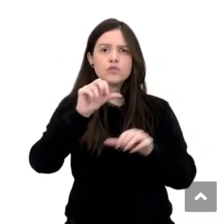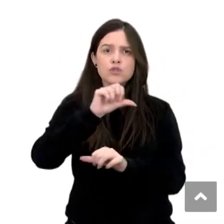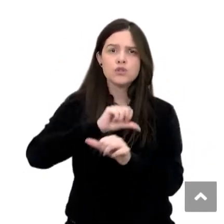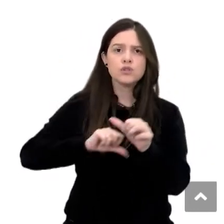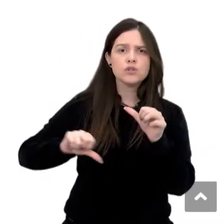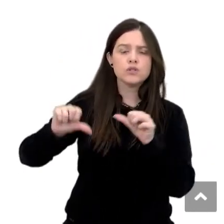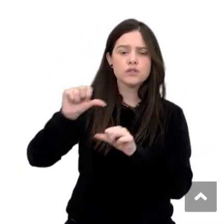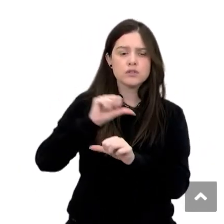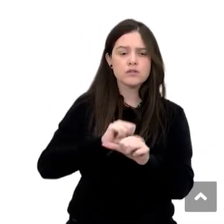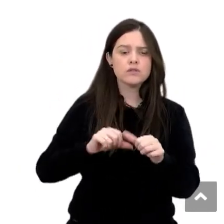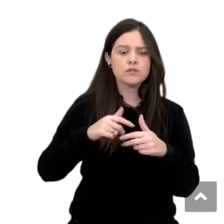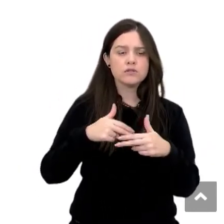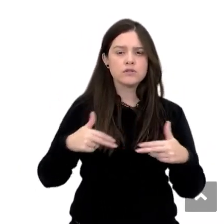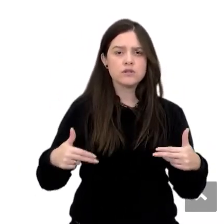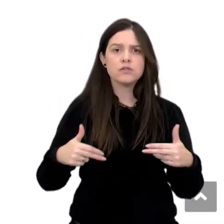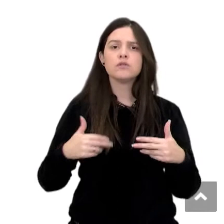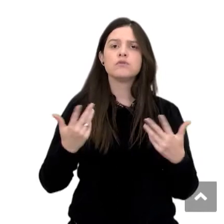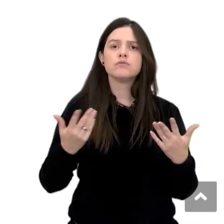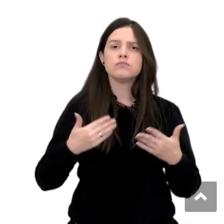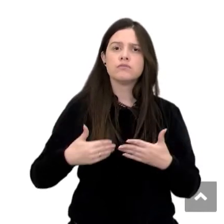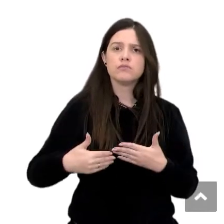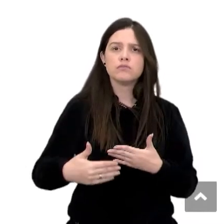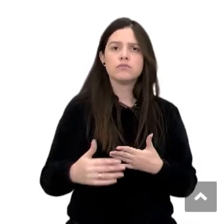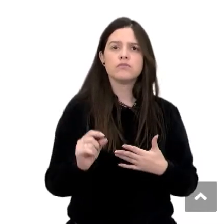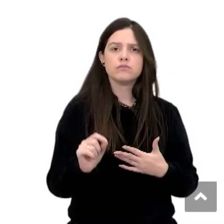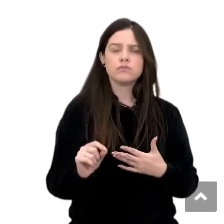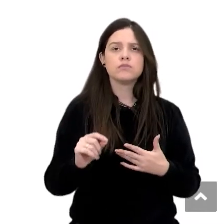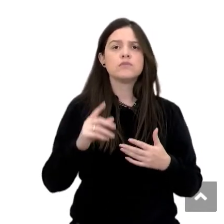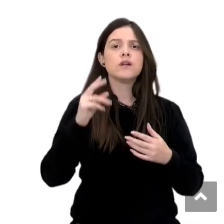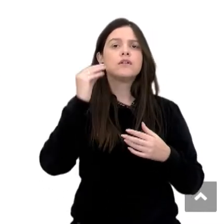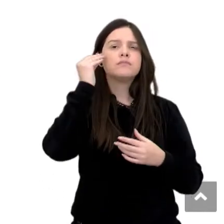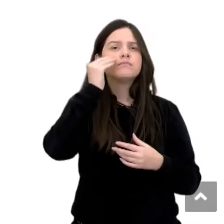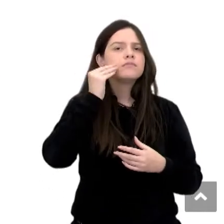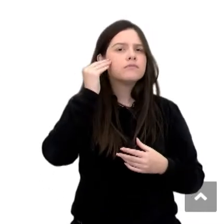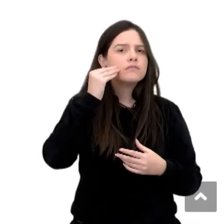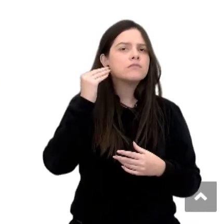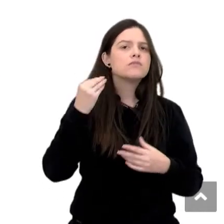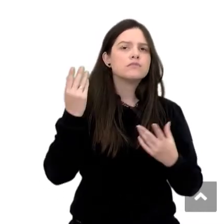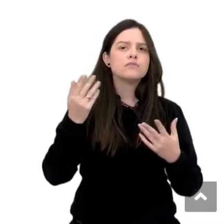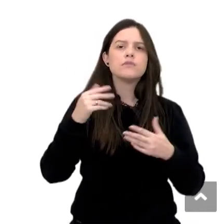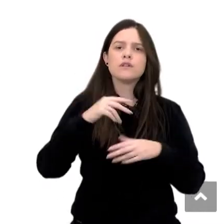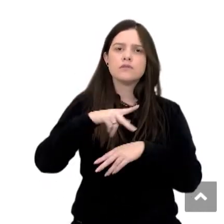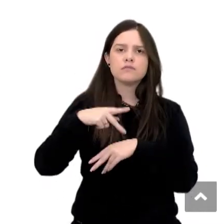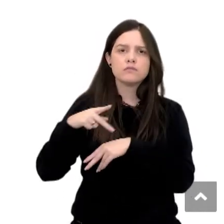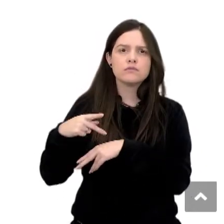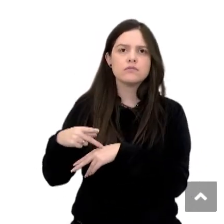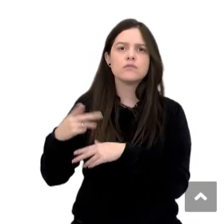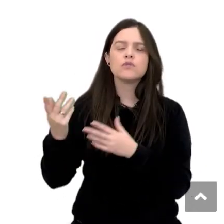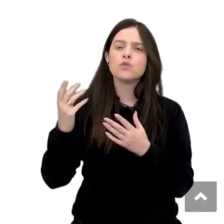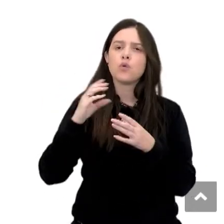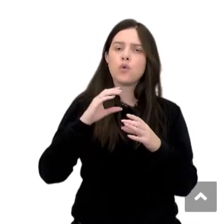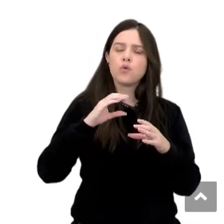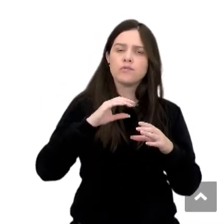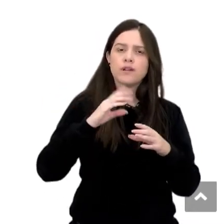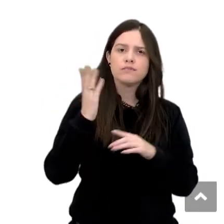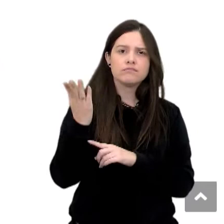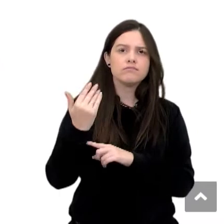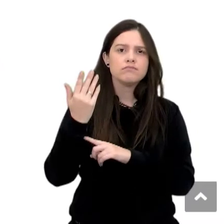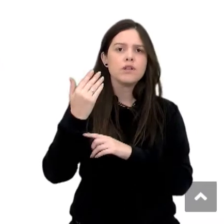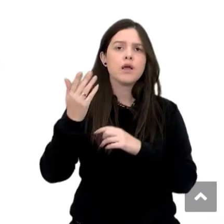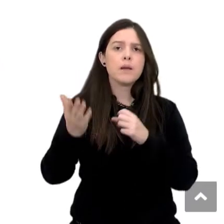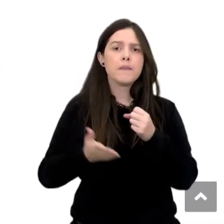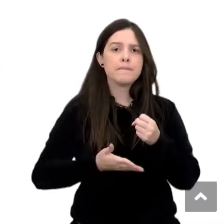de energia térmica entre o prédio e o solo. A experiência internacional com o uso dessa tecnologia, baseada em